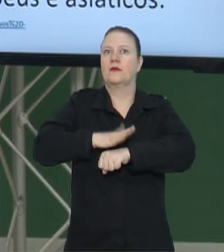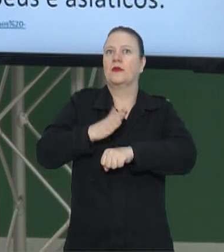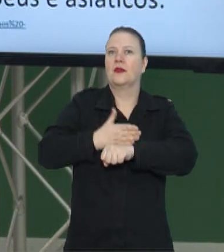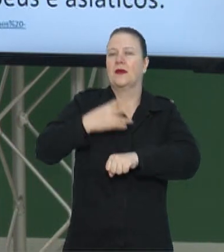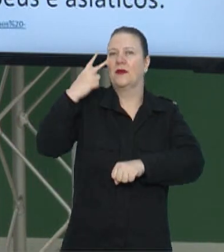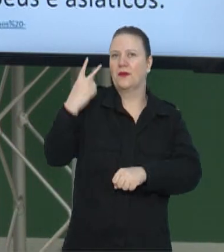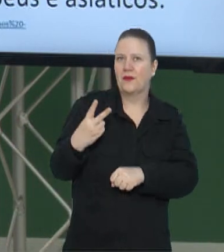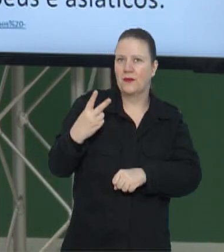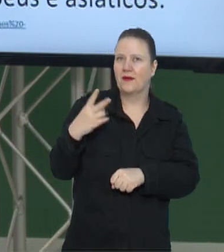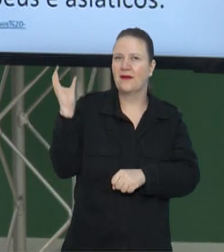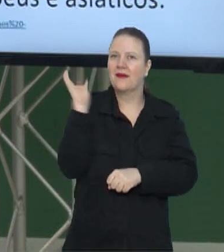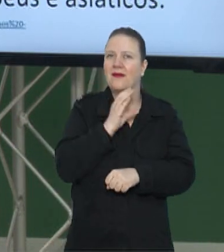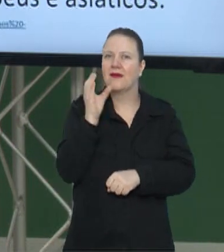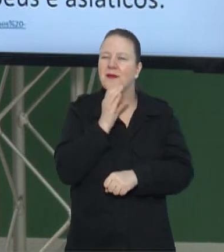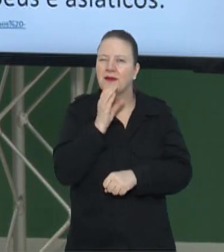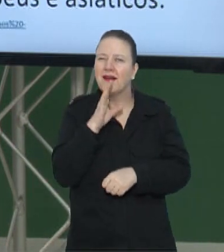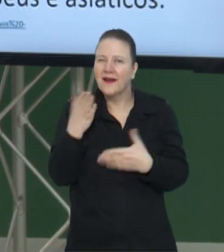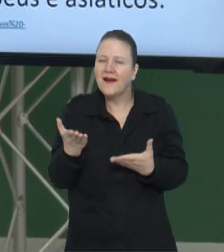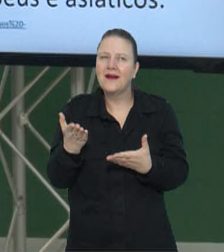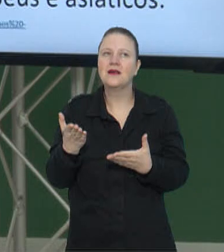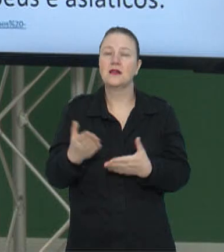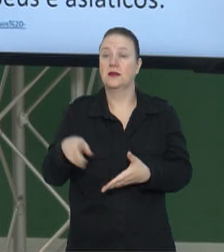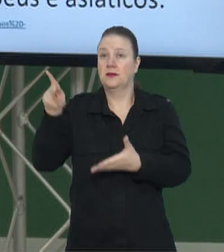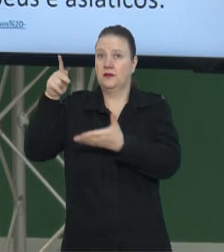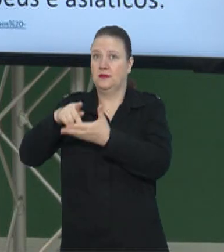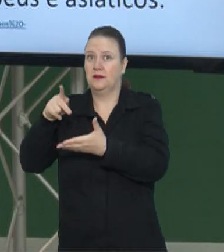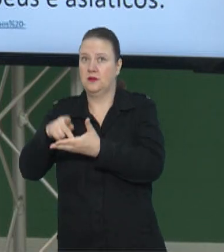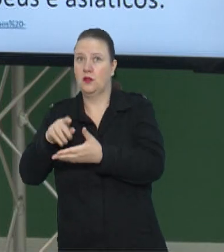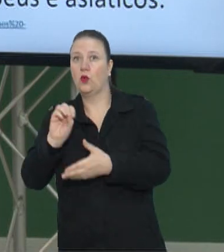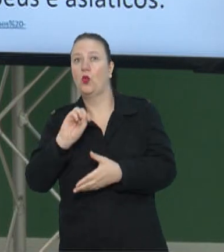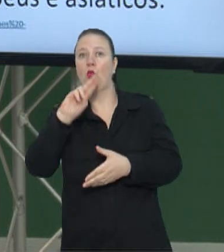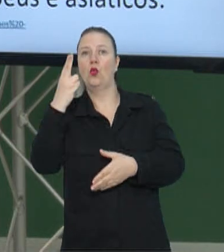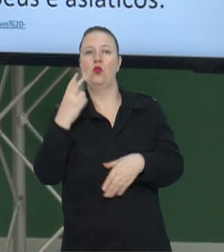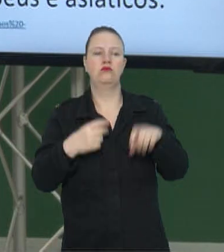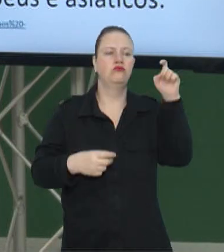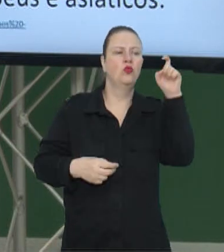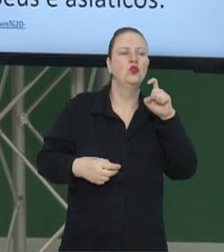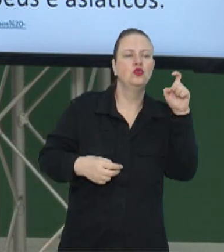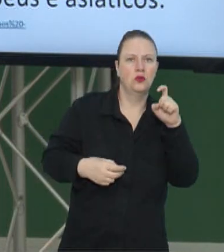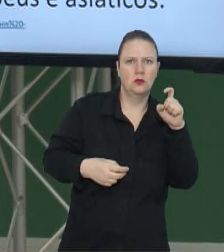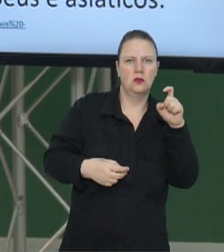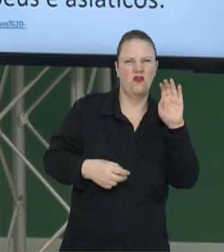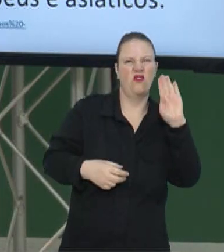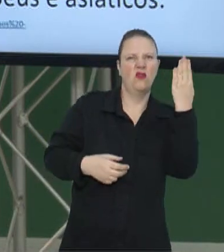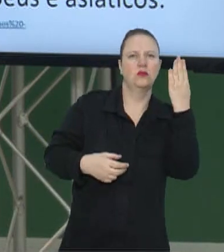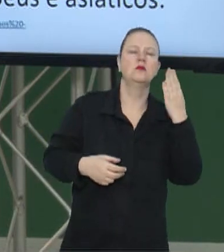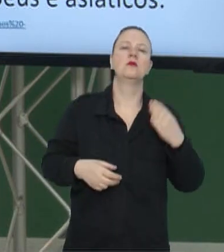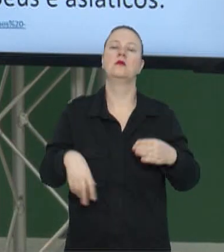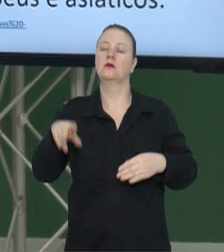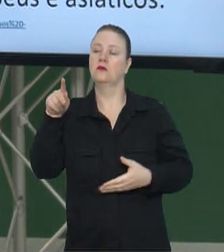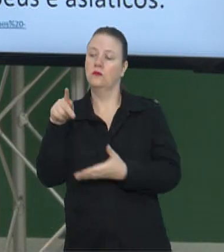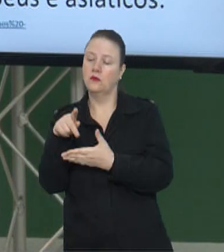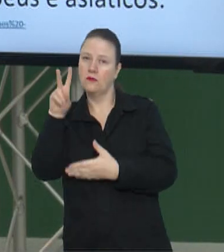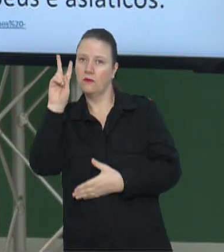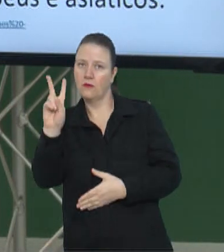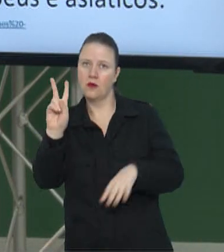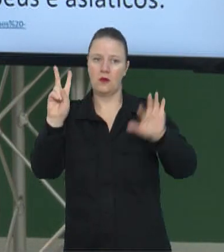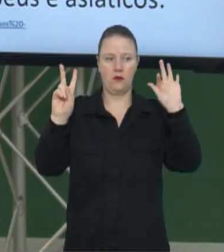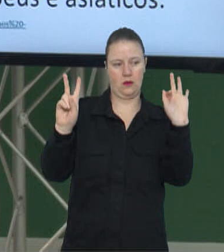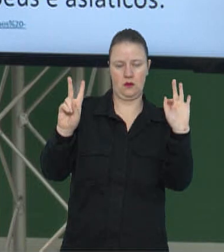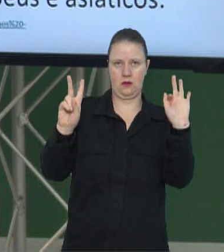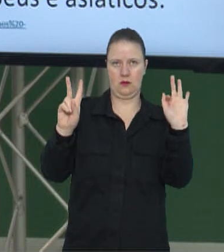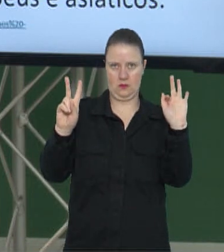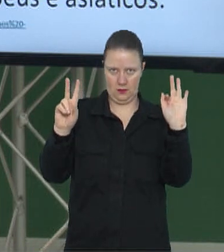Exercício 2, então, lá. Vocês vão colocar verdadeiro ou falso para as afirmações sobre o povo brasileiro. Então,